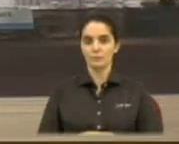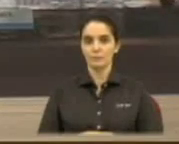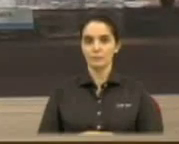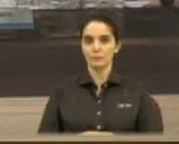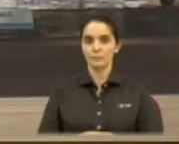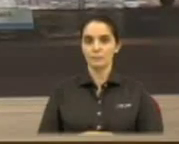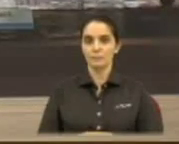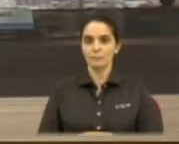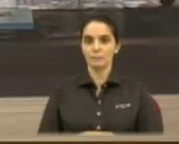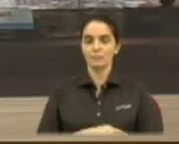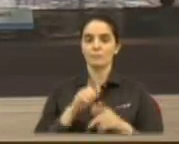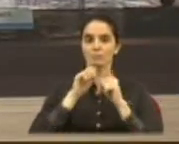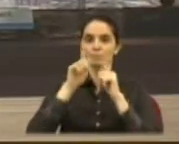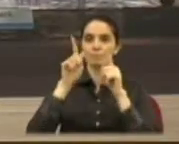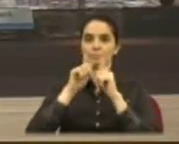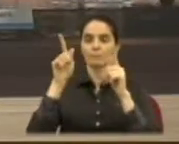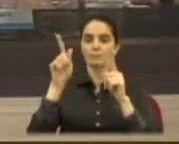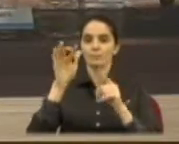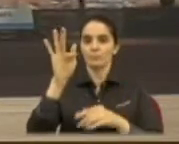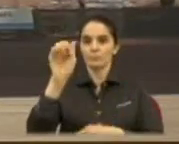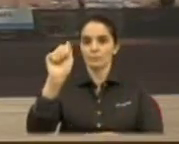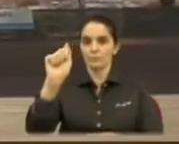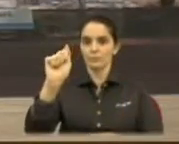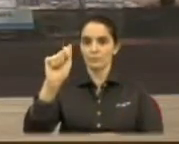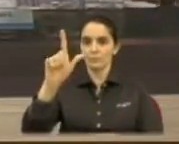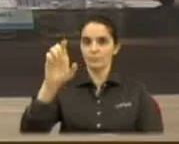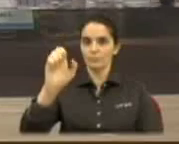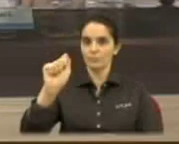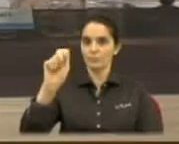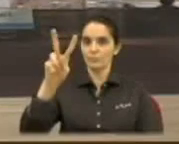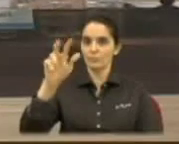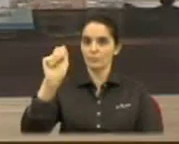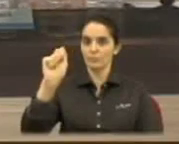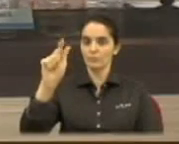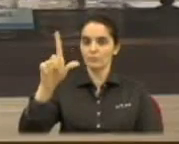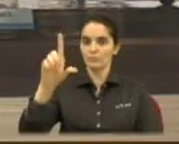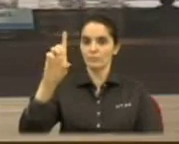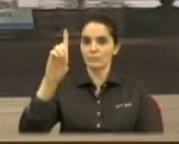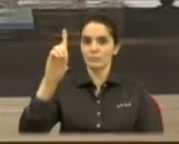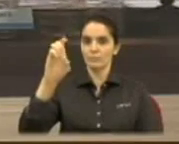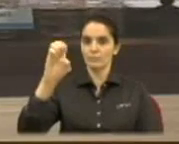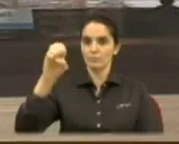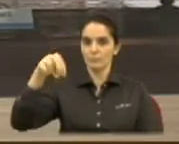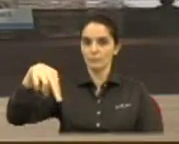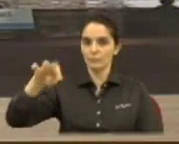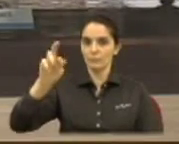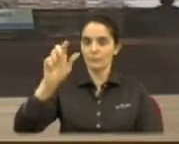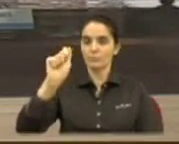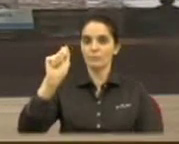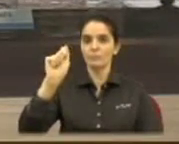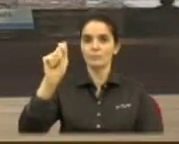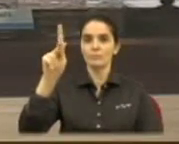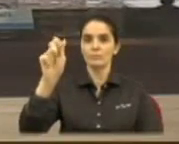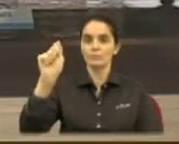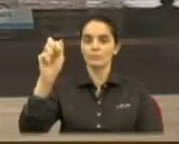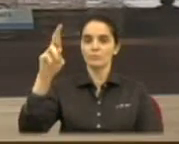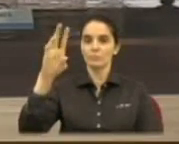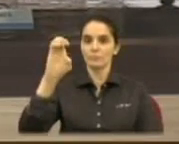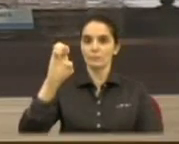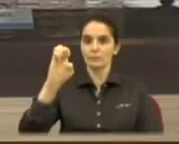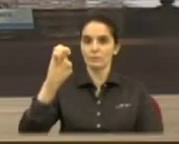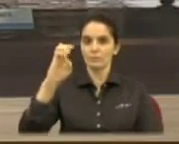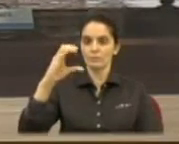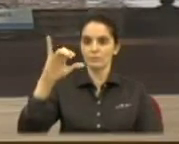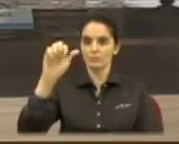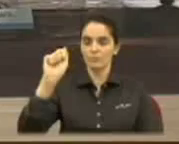Moção de protesto à fala da senhora Valdene Aparecida Lanfranchi, do Centro de